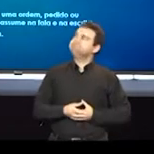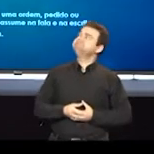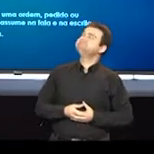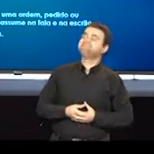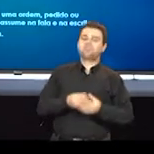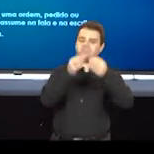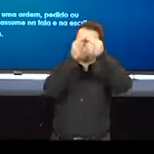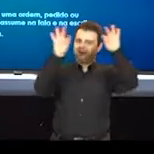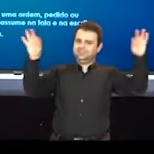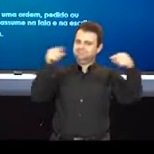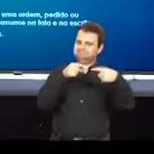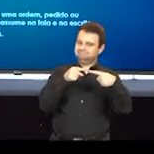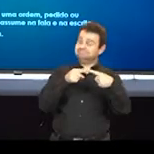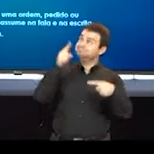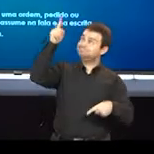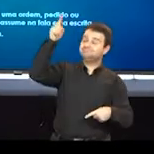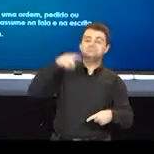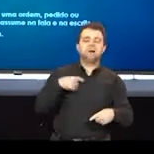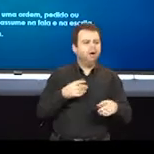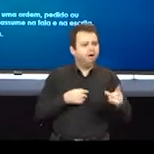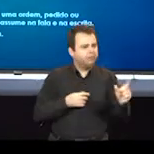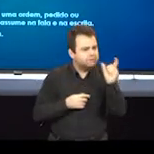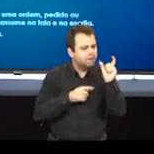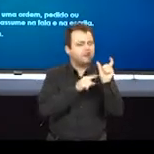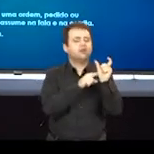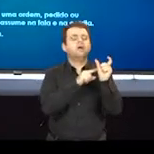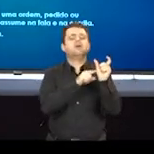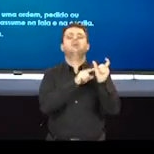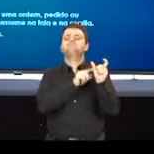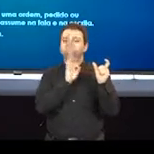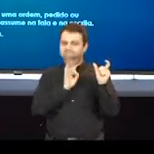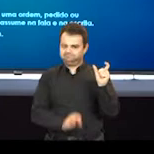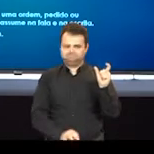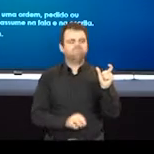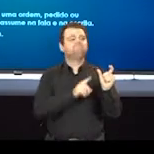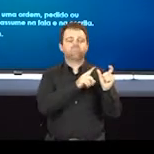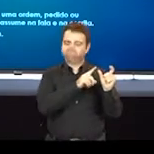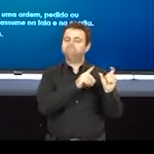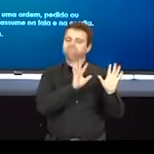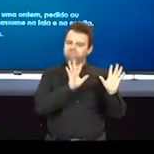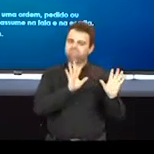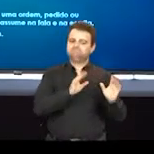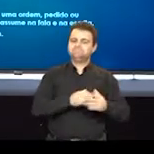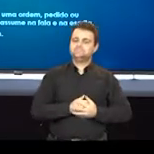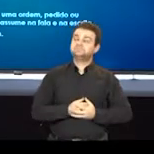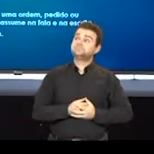é uma ação que 100% de certeza ele está afirmando ali. Agora,